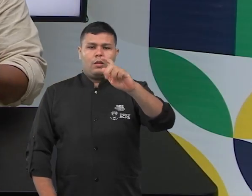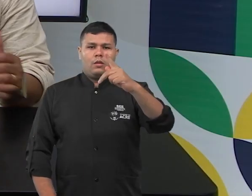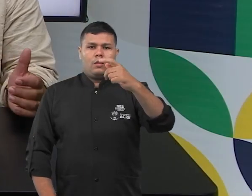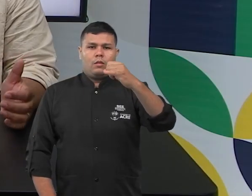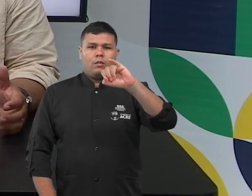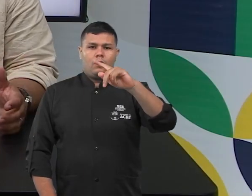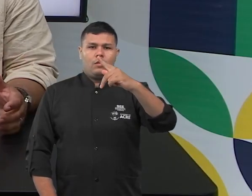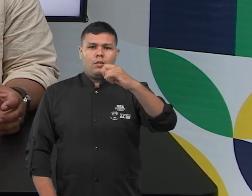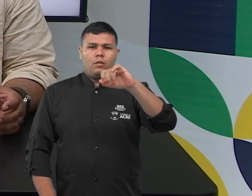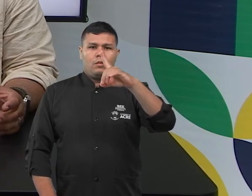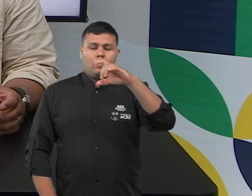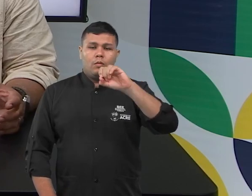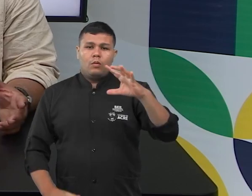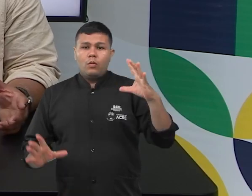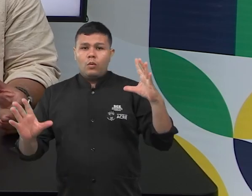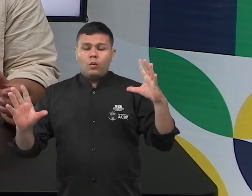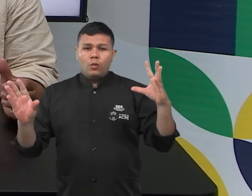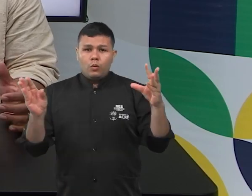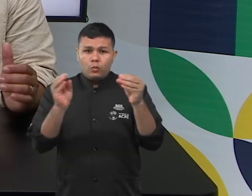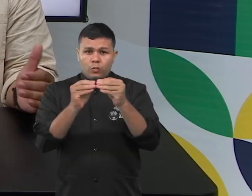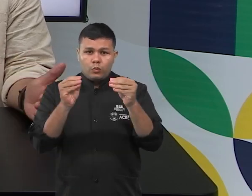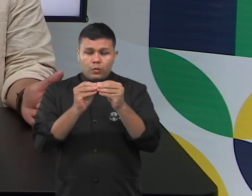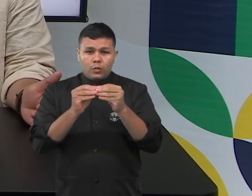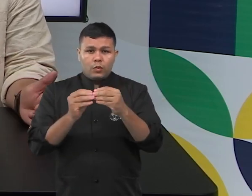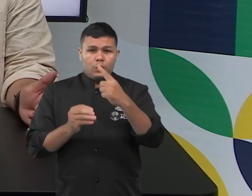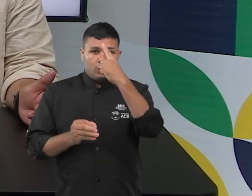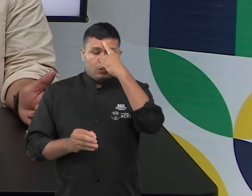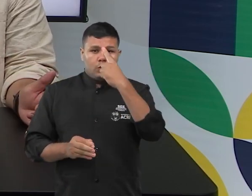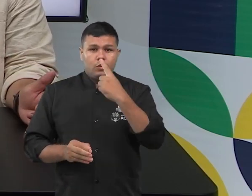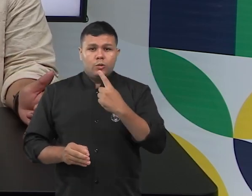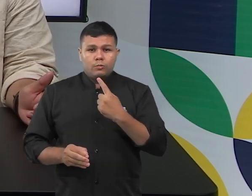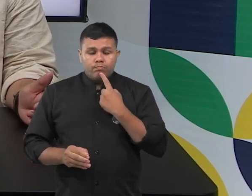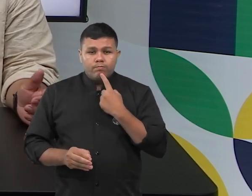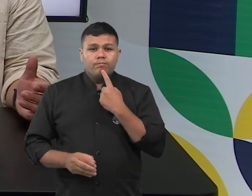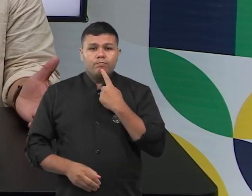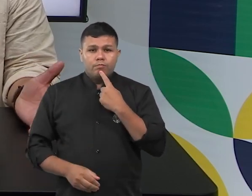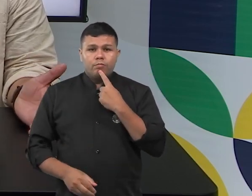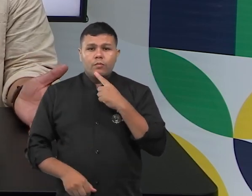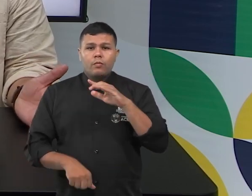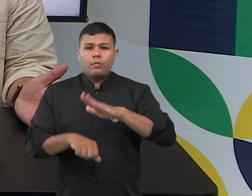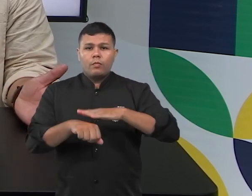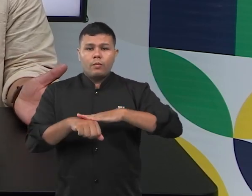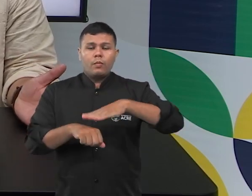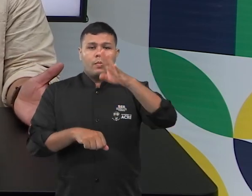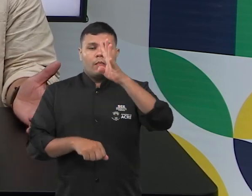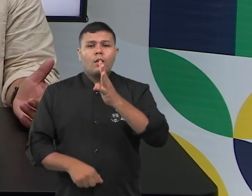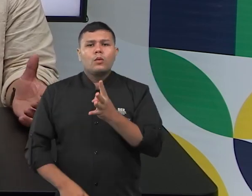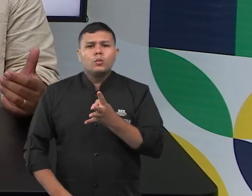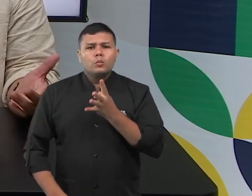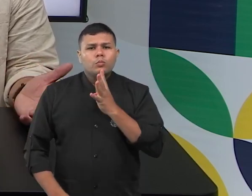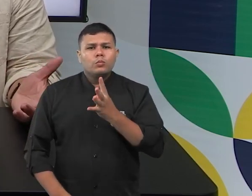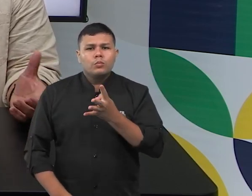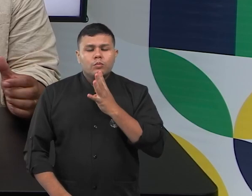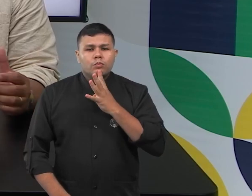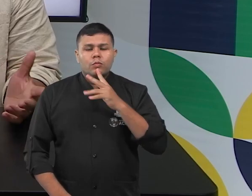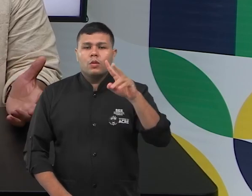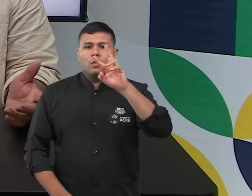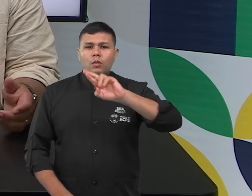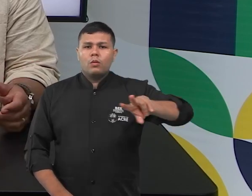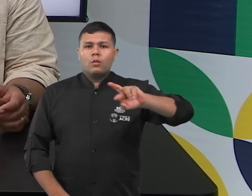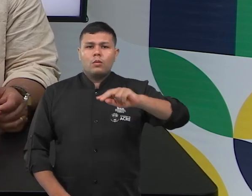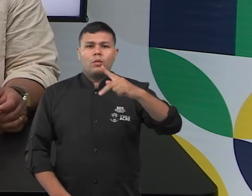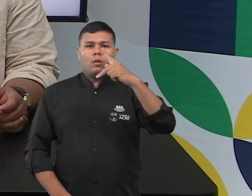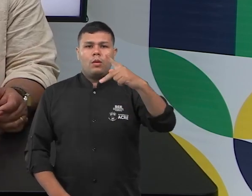ter um resumo total das figuras mais conhecidas como sólidos de revolução, né, que são chamados corpos não poliedros, né, ou